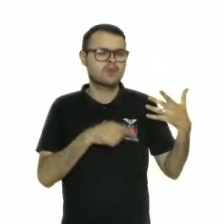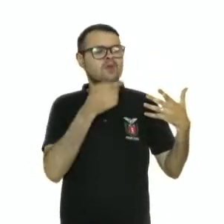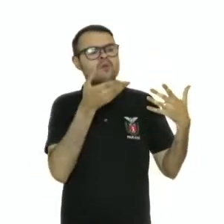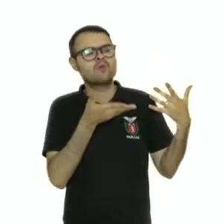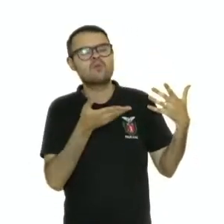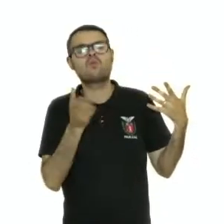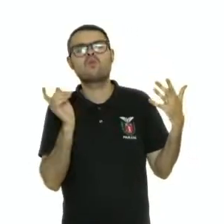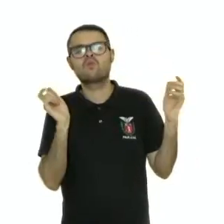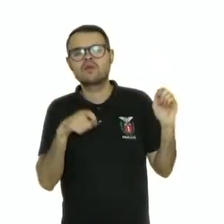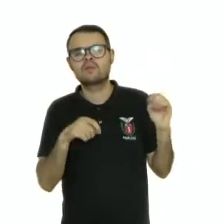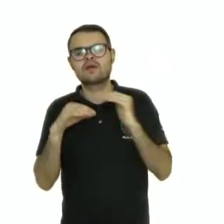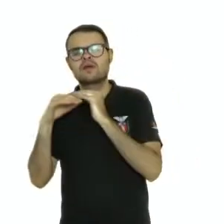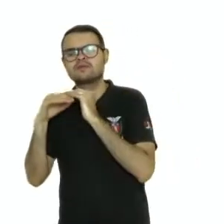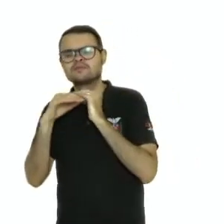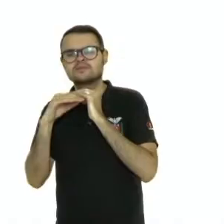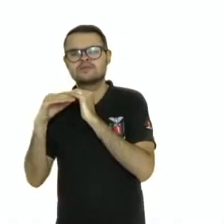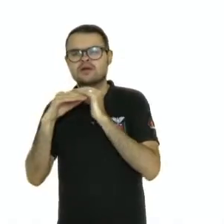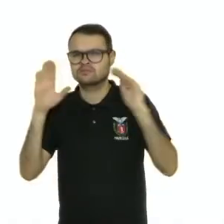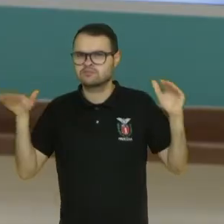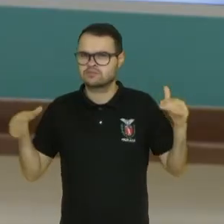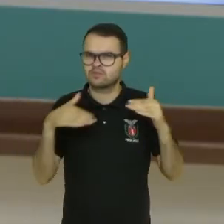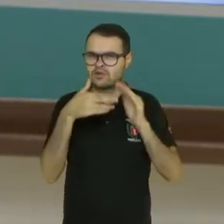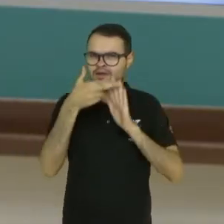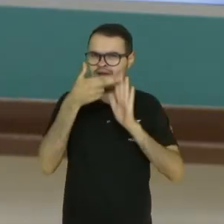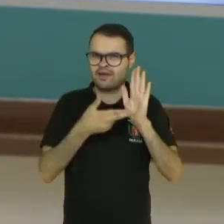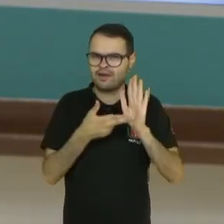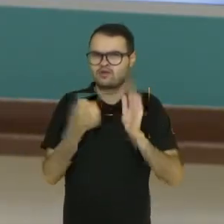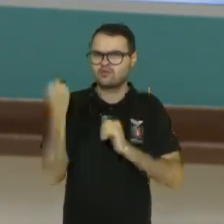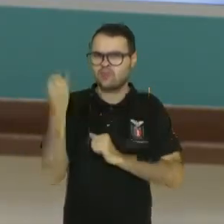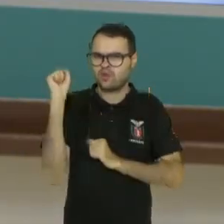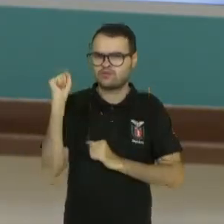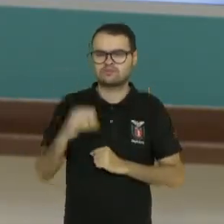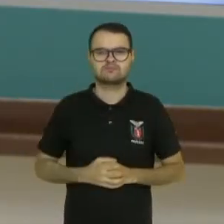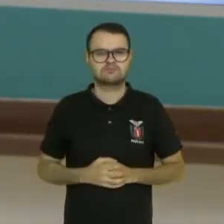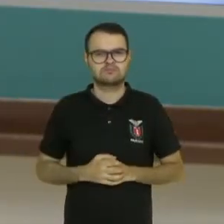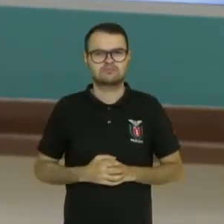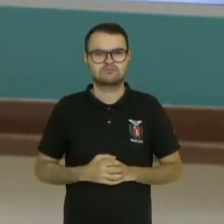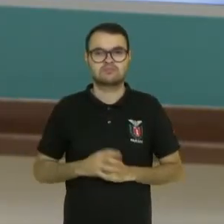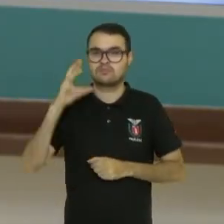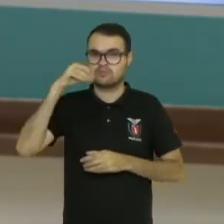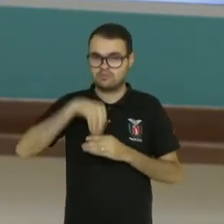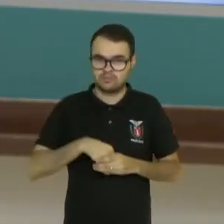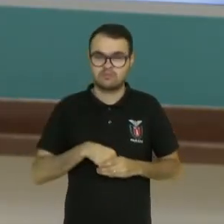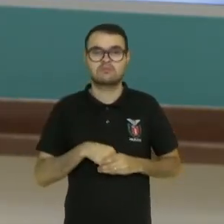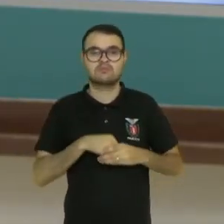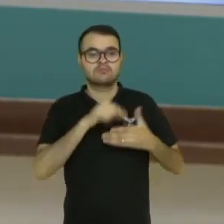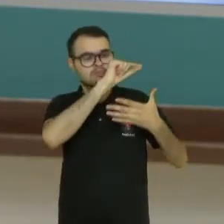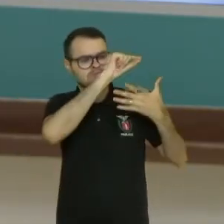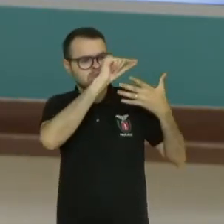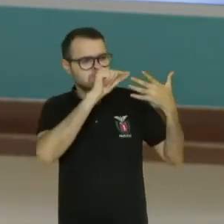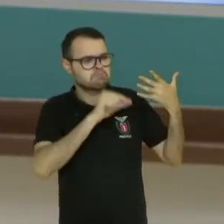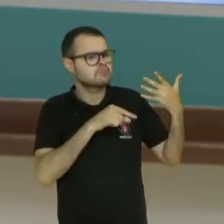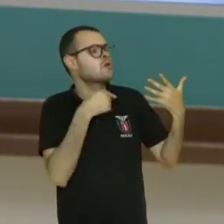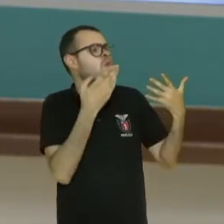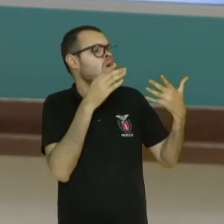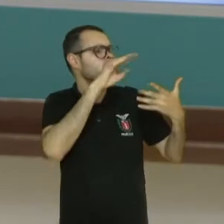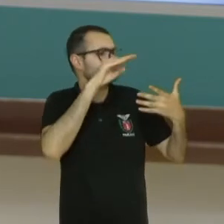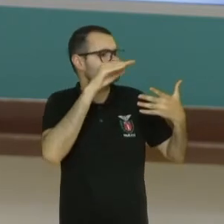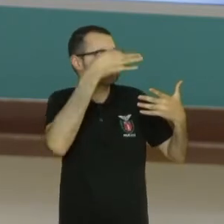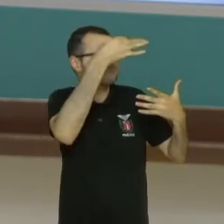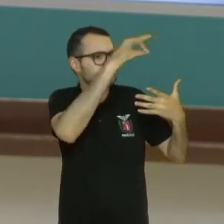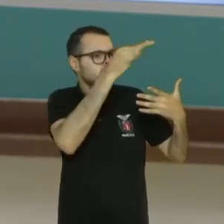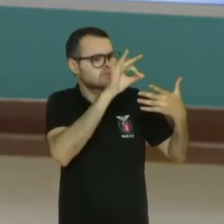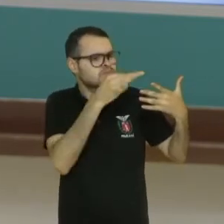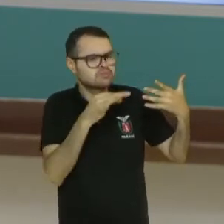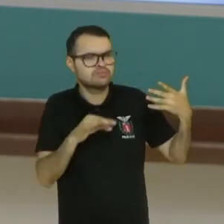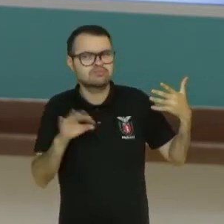ser considerados estáveis de acordo com a regra do octeto? Então, dentro dos nossos átomos hipotéticos aqui, quais estão de acordo com a regra